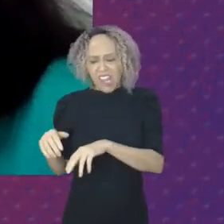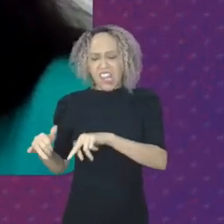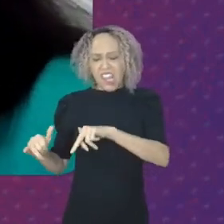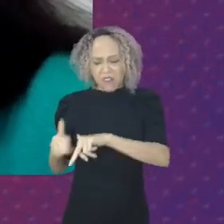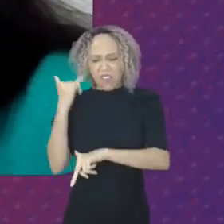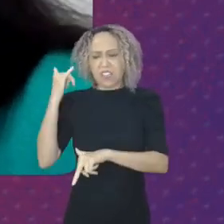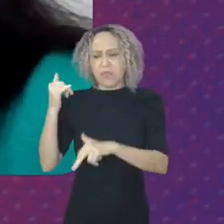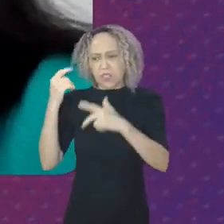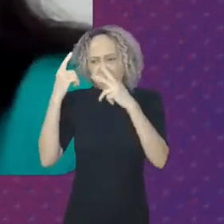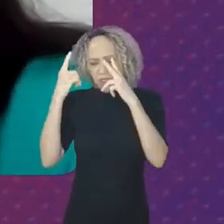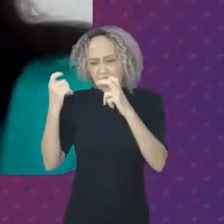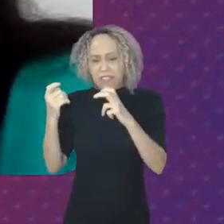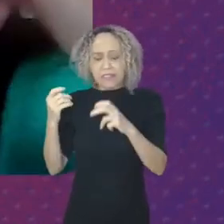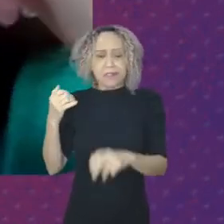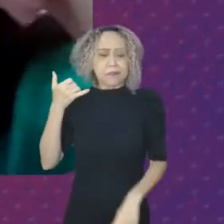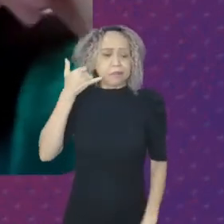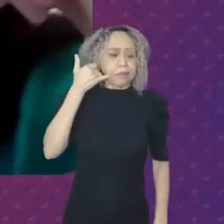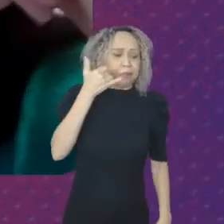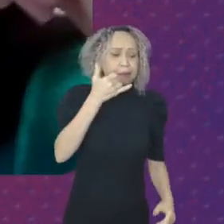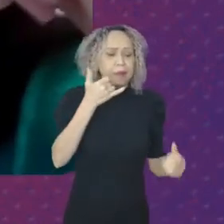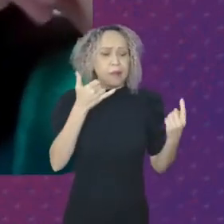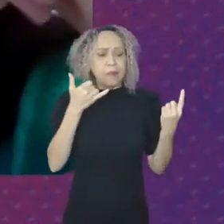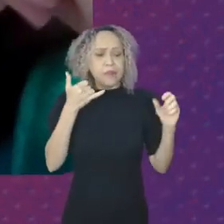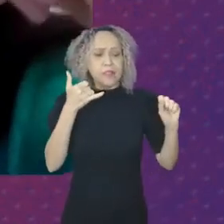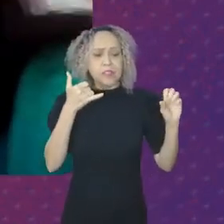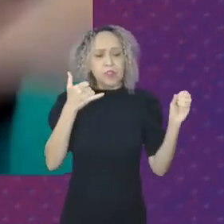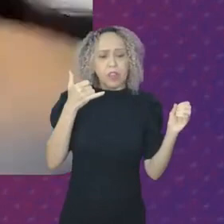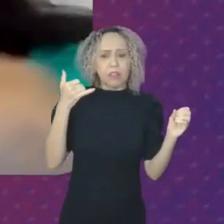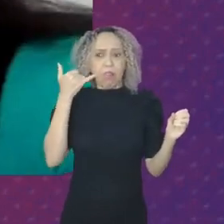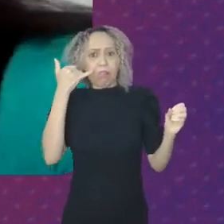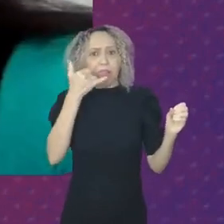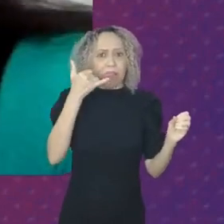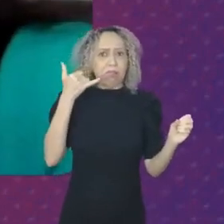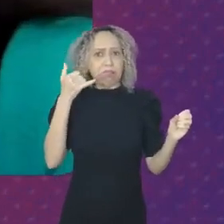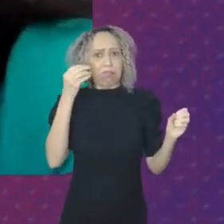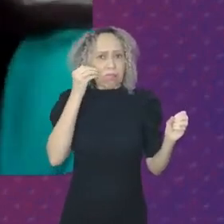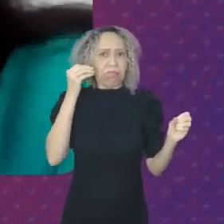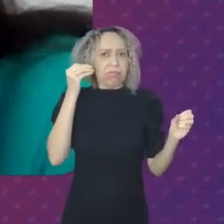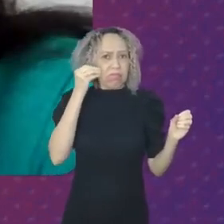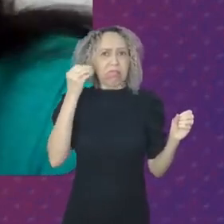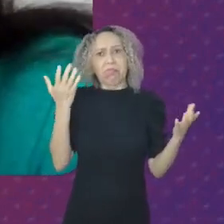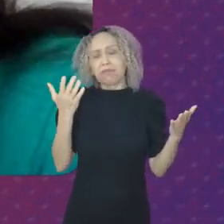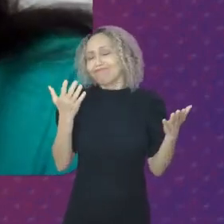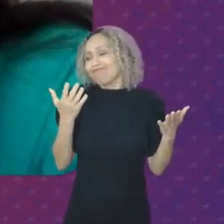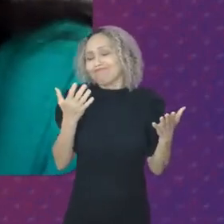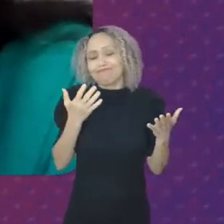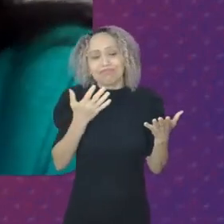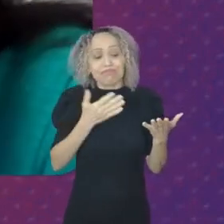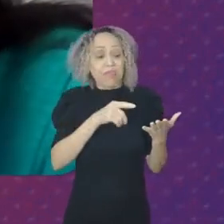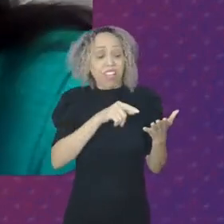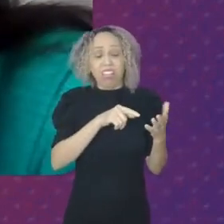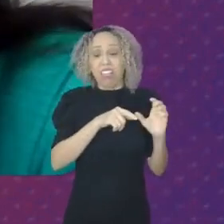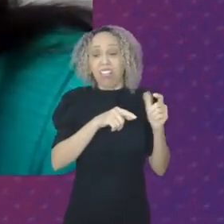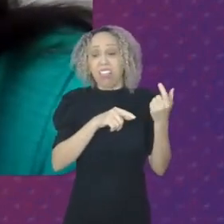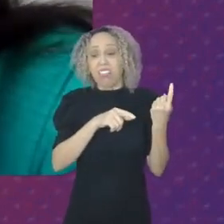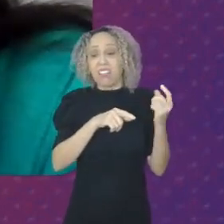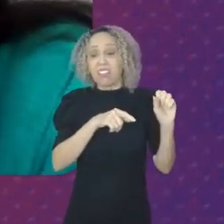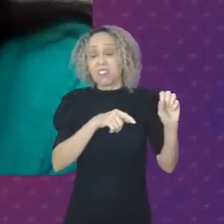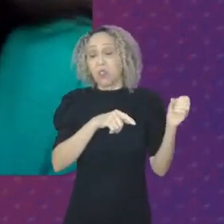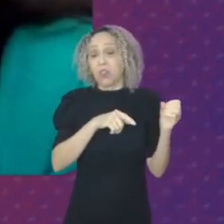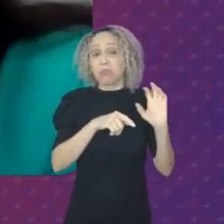Então, é essa problemática que nós encontramos hoje, além de várias outras problemáticas,